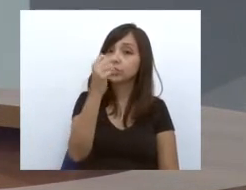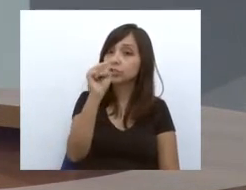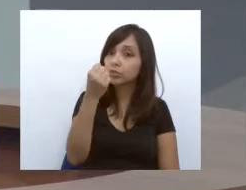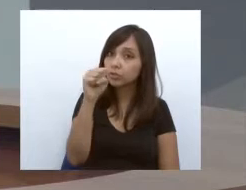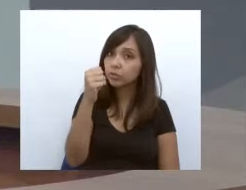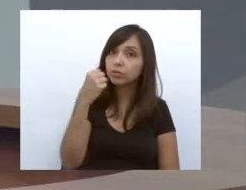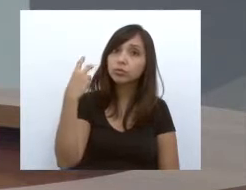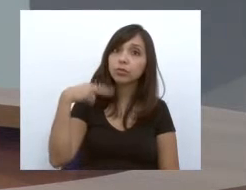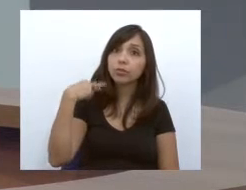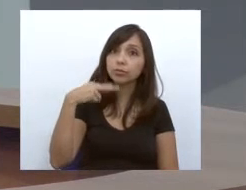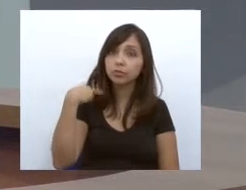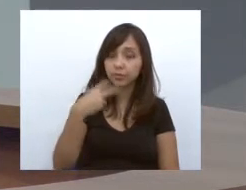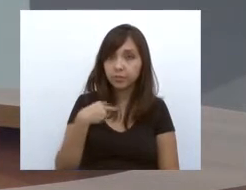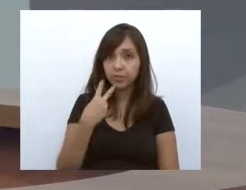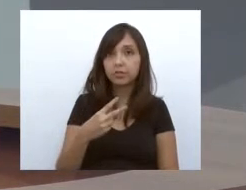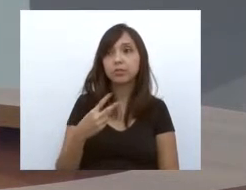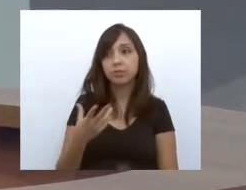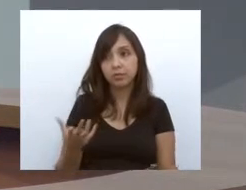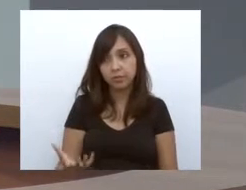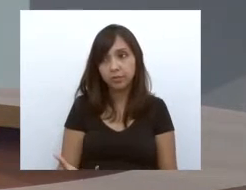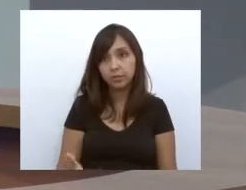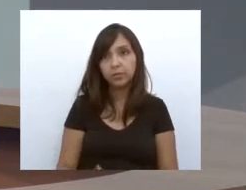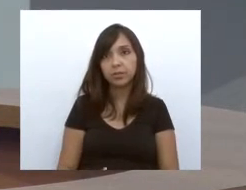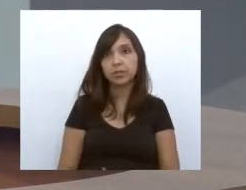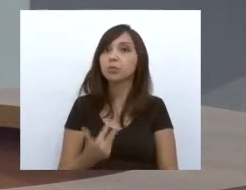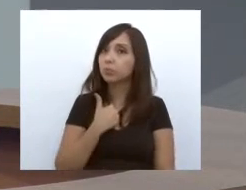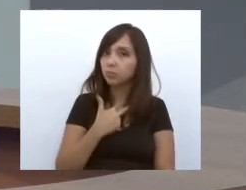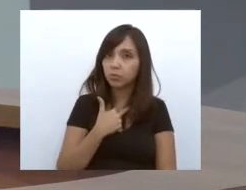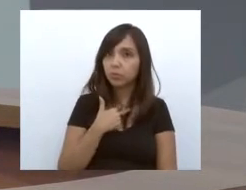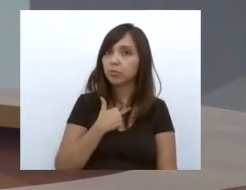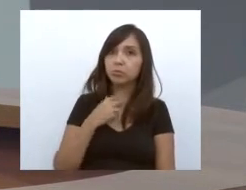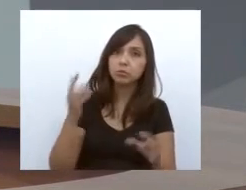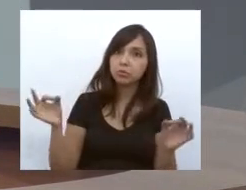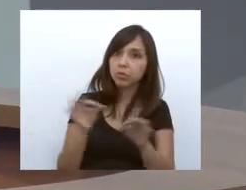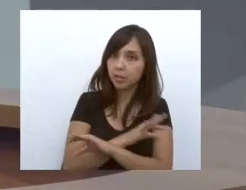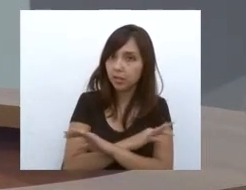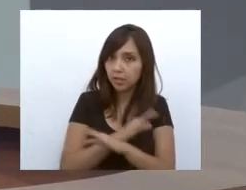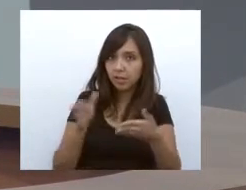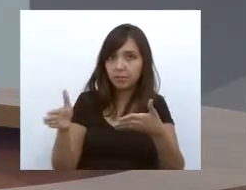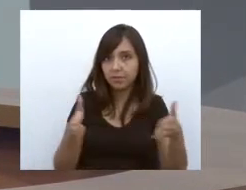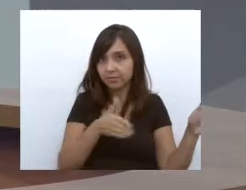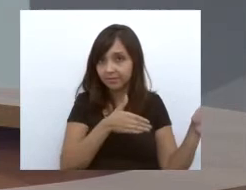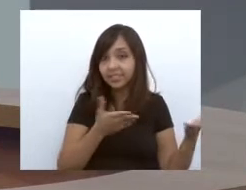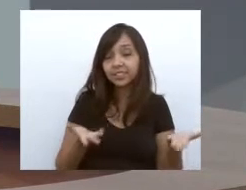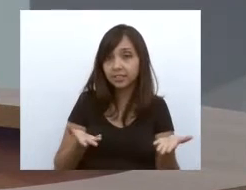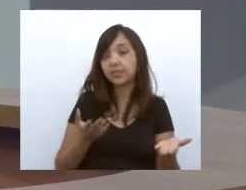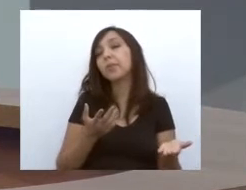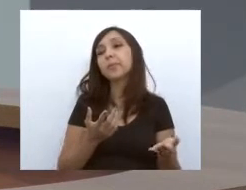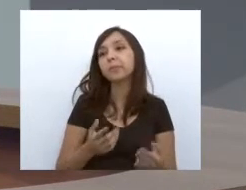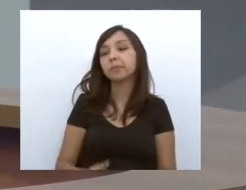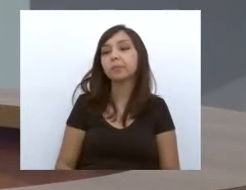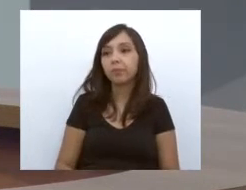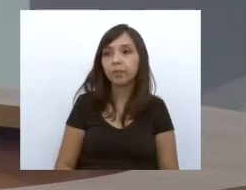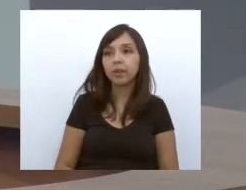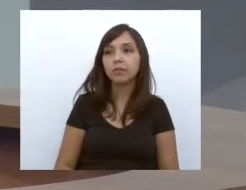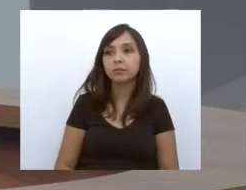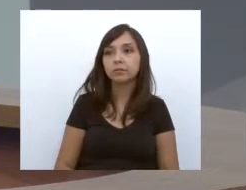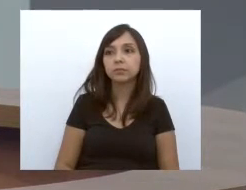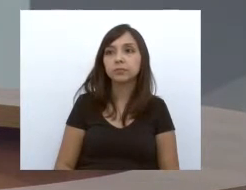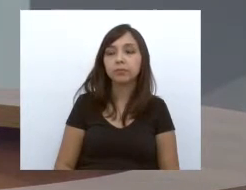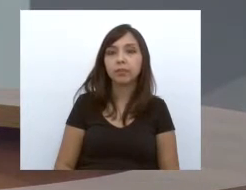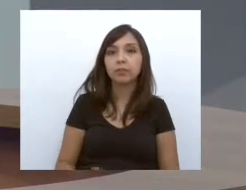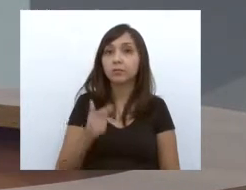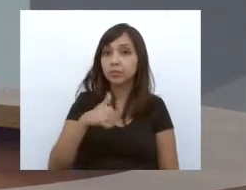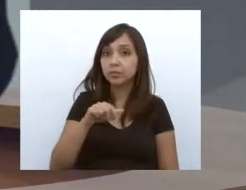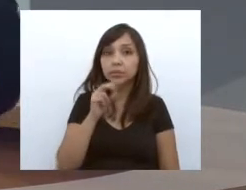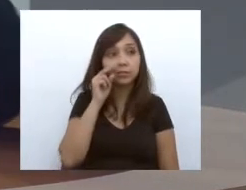18 vereadores, portanto, não poderíamos encerrar naquele momento. Então, por um lapso de Vossa Excelência, por não